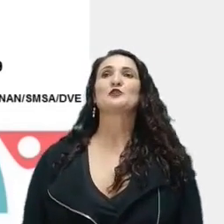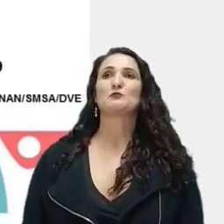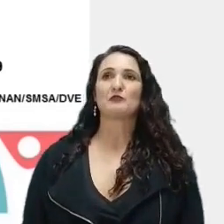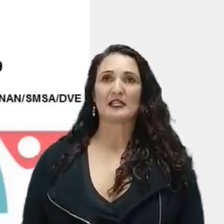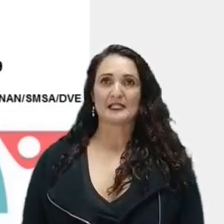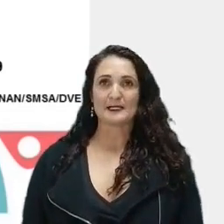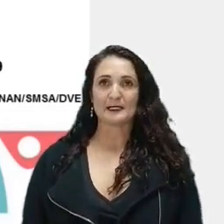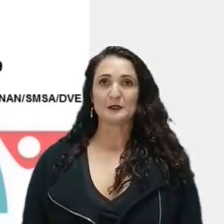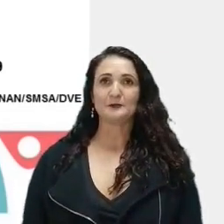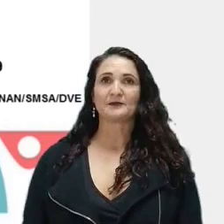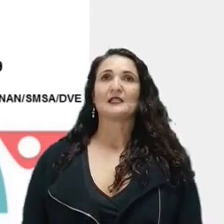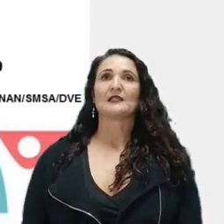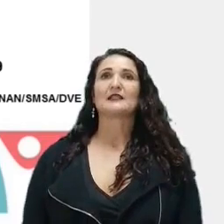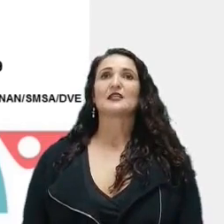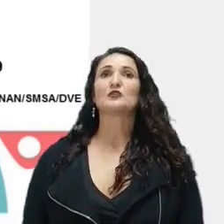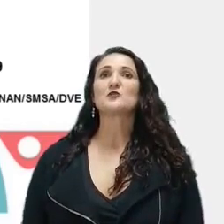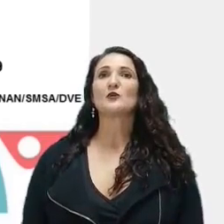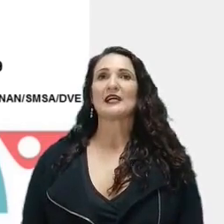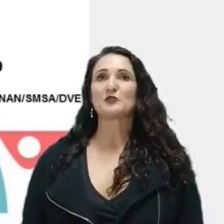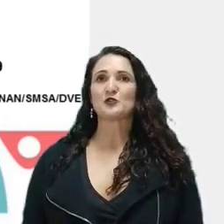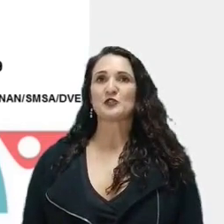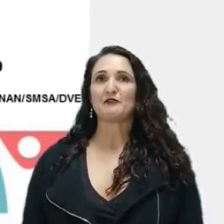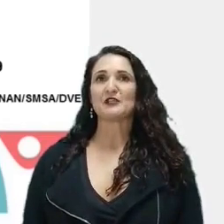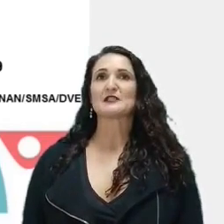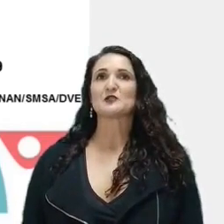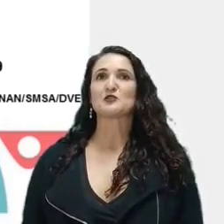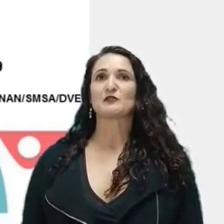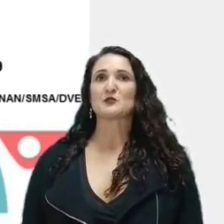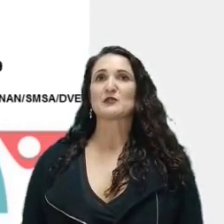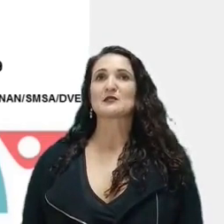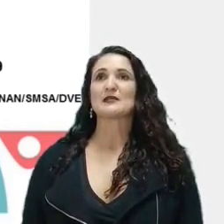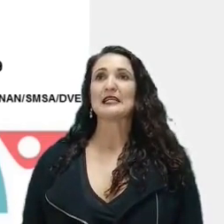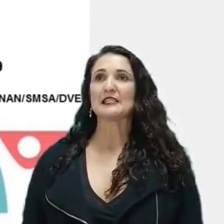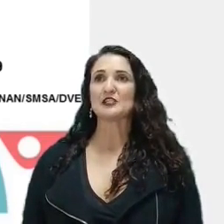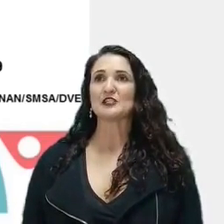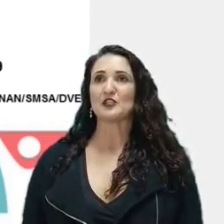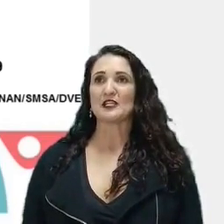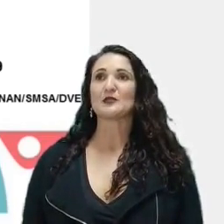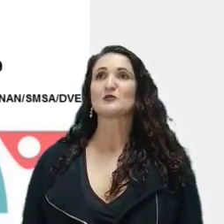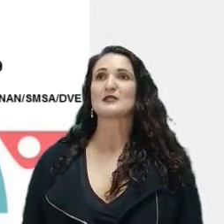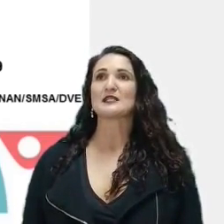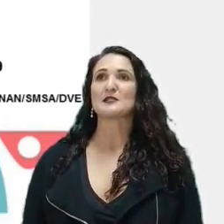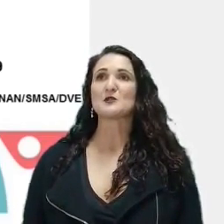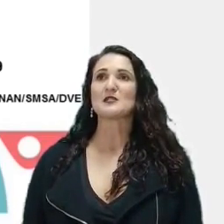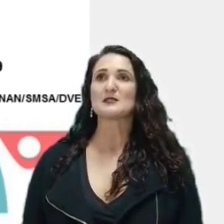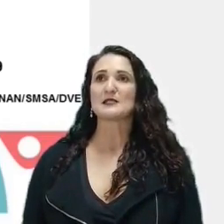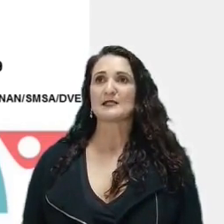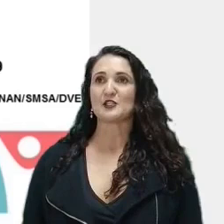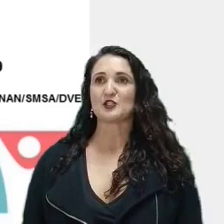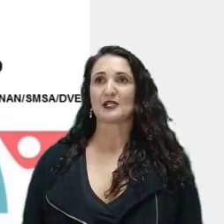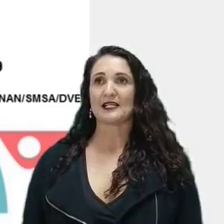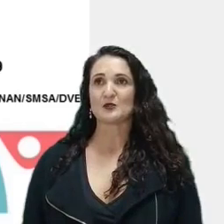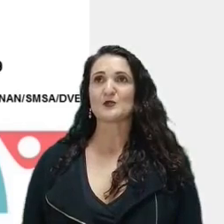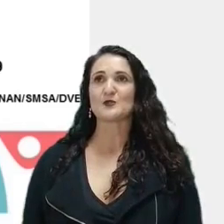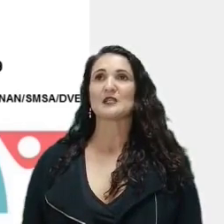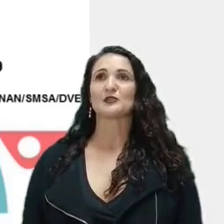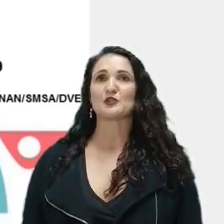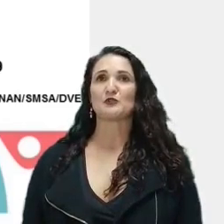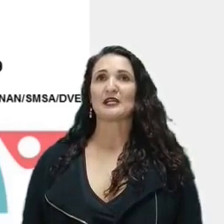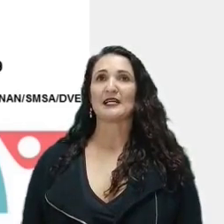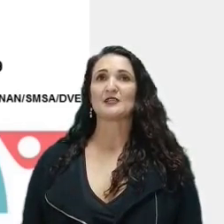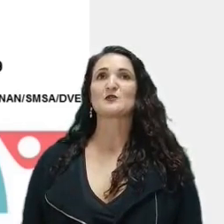Aqui, por tipificação, então o nosso carro-chefe aqui das notificações é a negligência, com 717